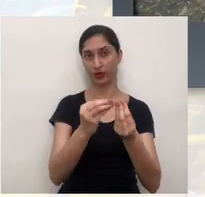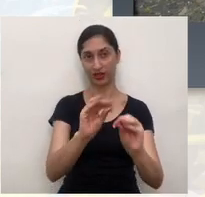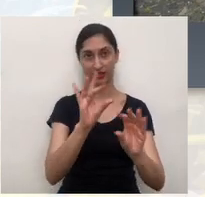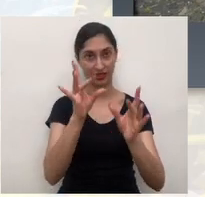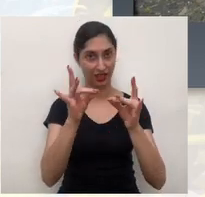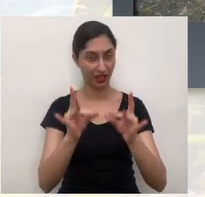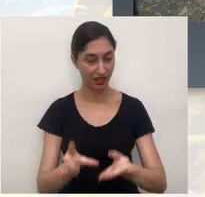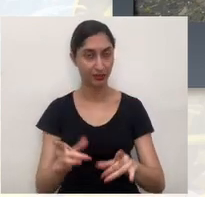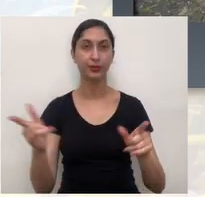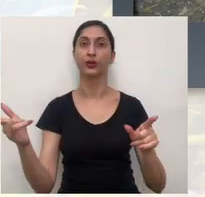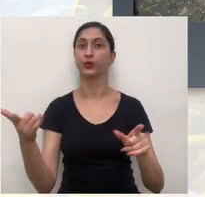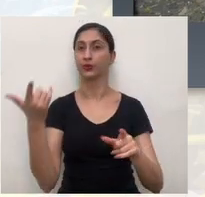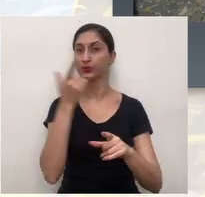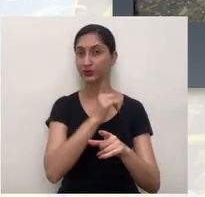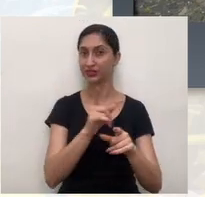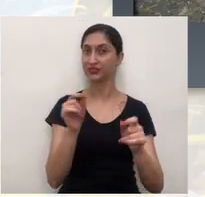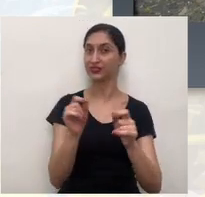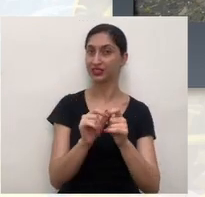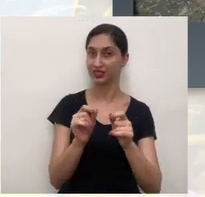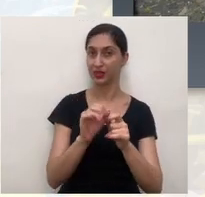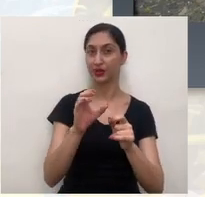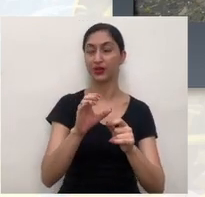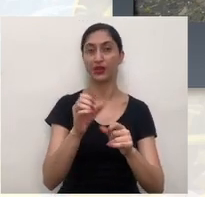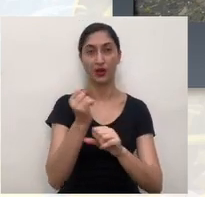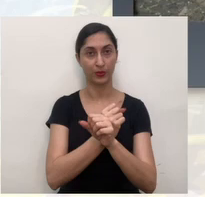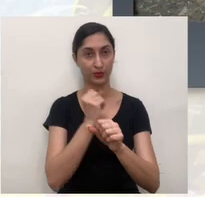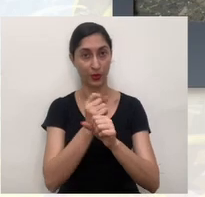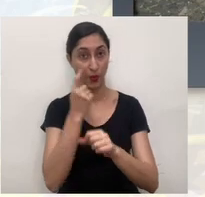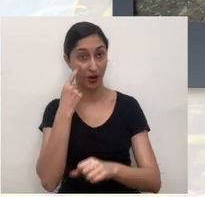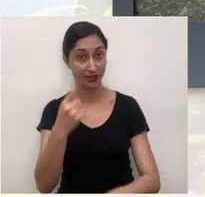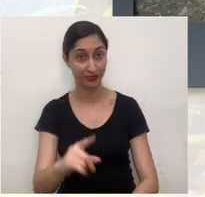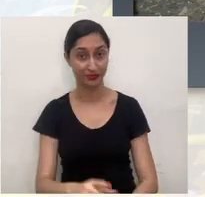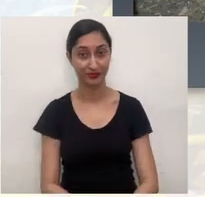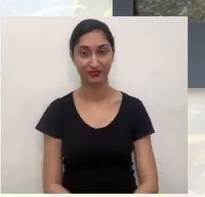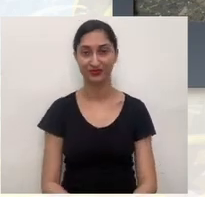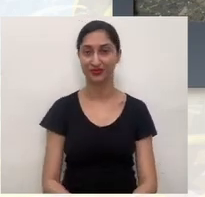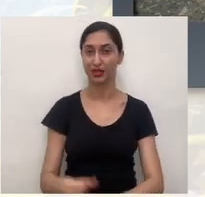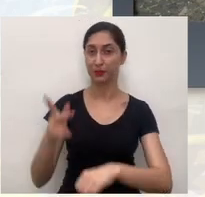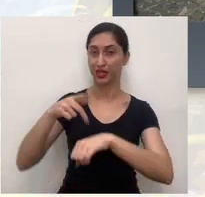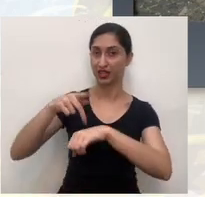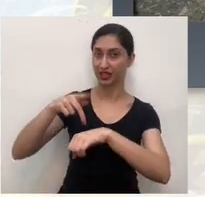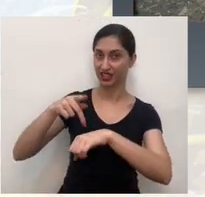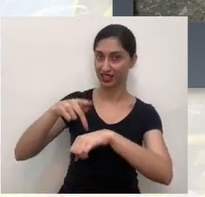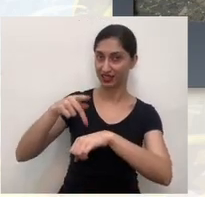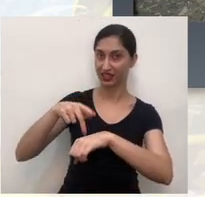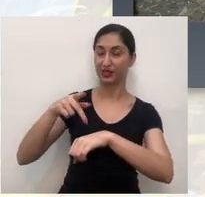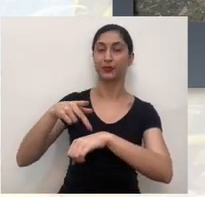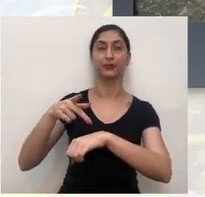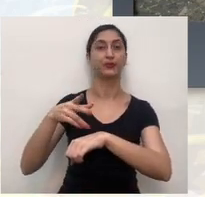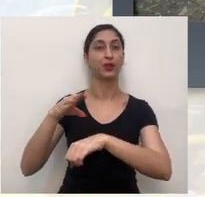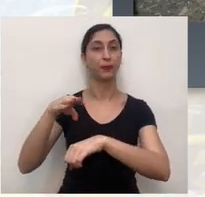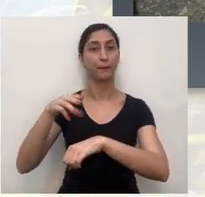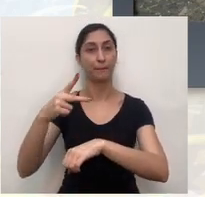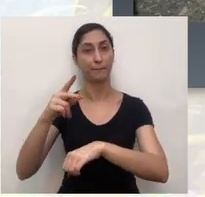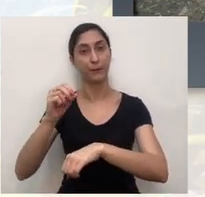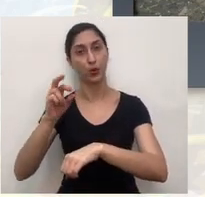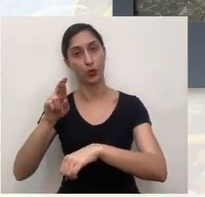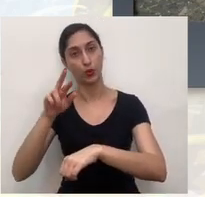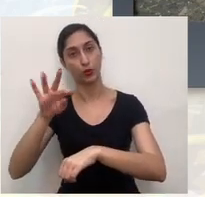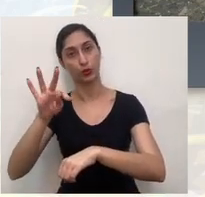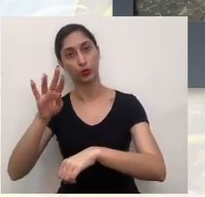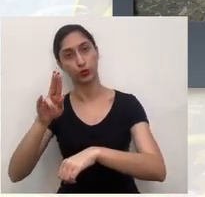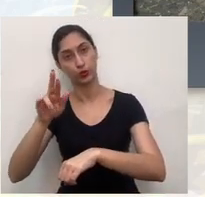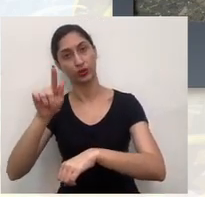para a execução de obra. Aqui, essas manchas, aqui está dizendo pedra portuguesa branca, pedra portuguesa preta, pedra portuguesa